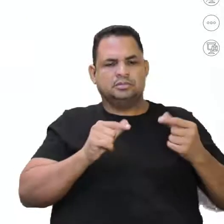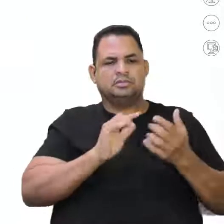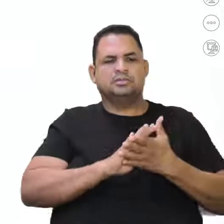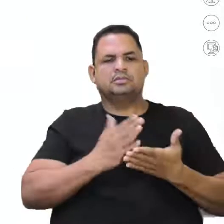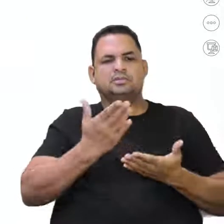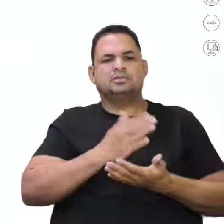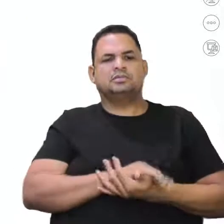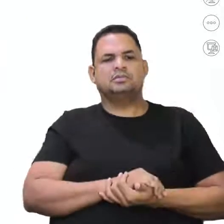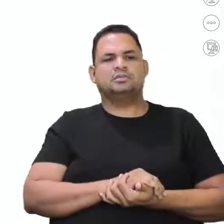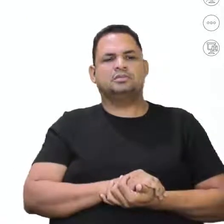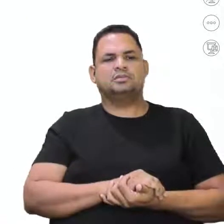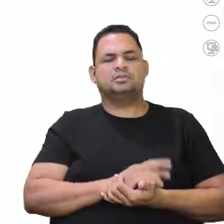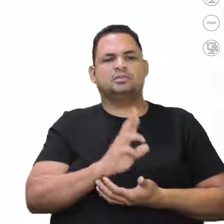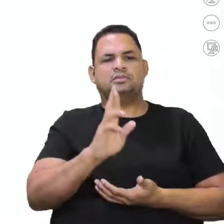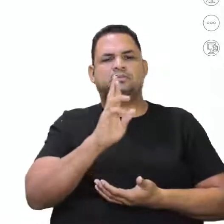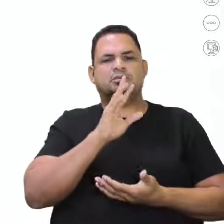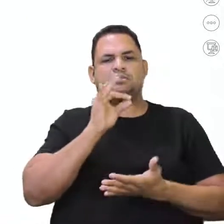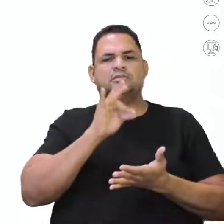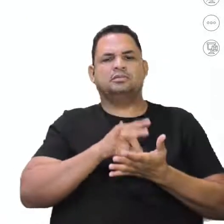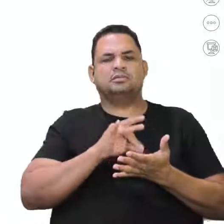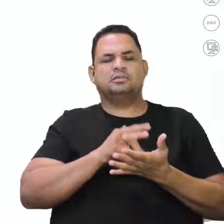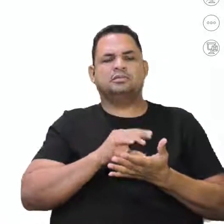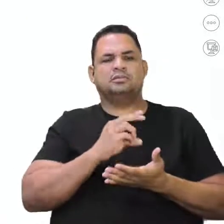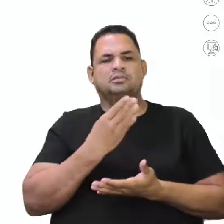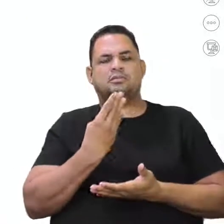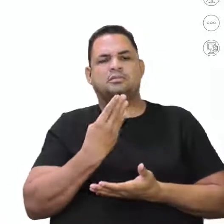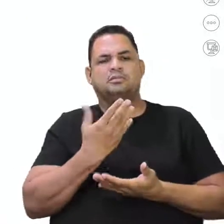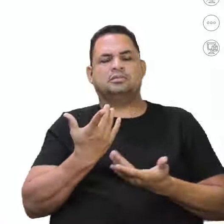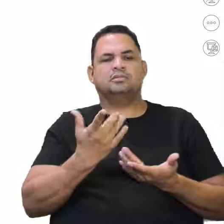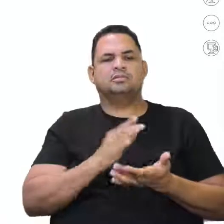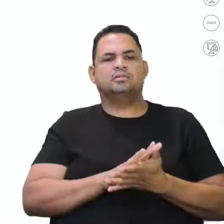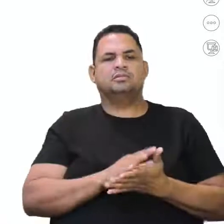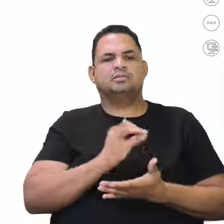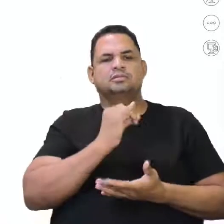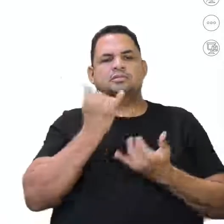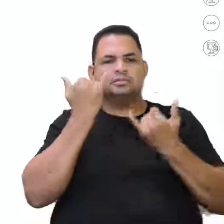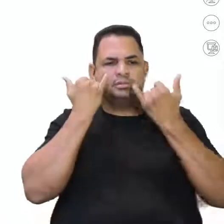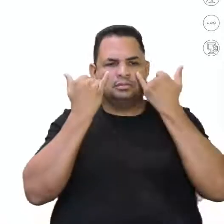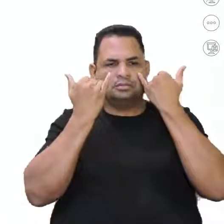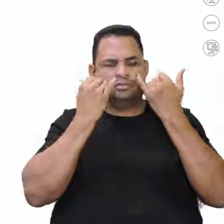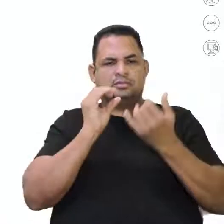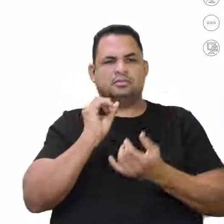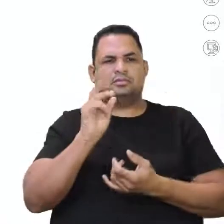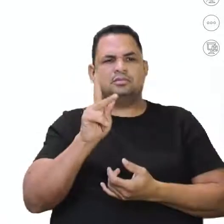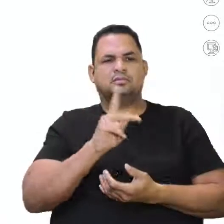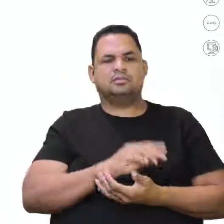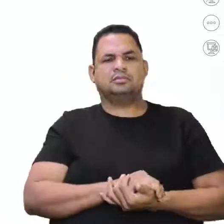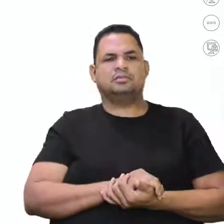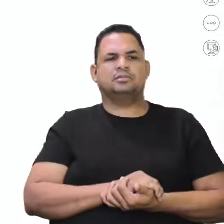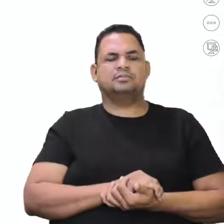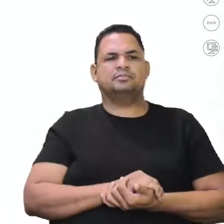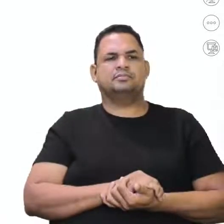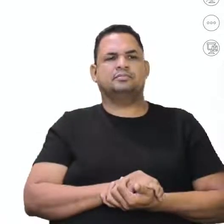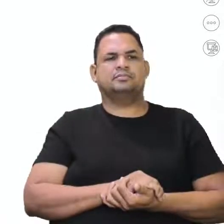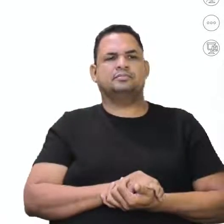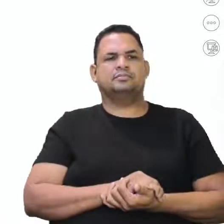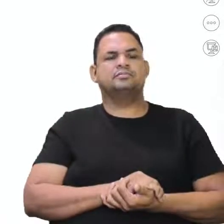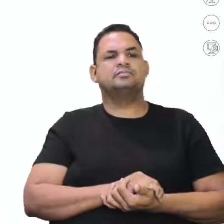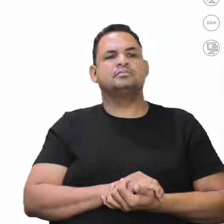nessas partes aqui, para a gente responder se é verdadeiro ou falso as informações. Alright? Então vamos